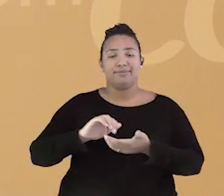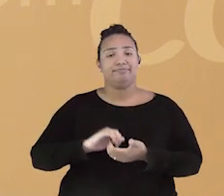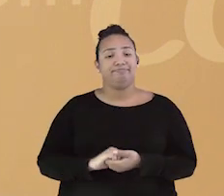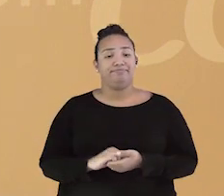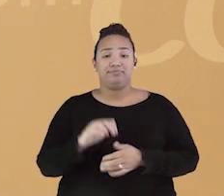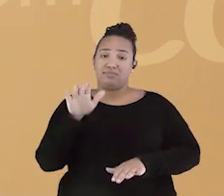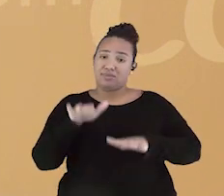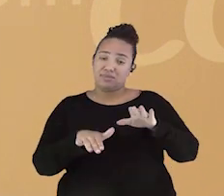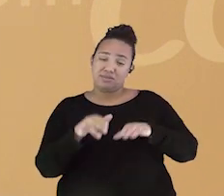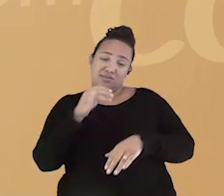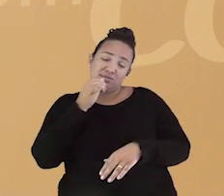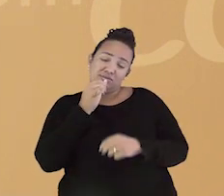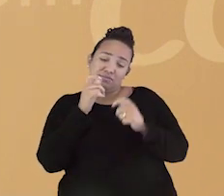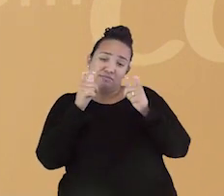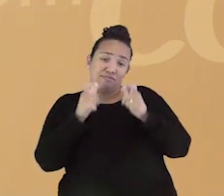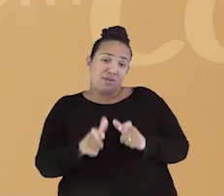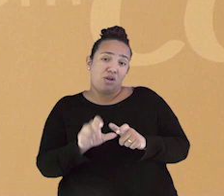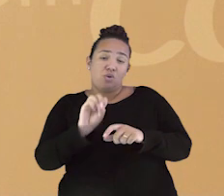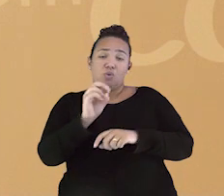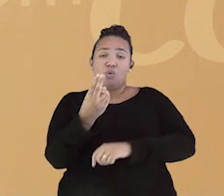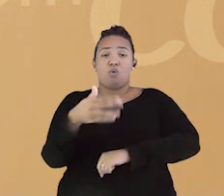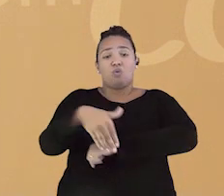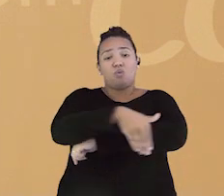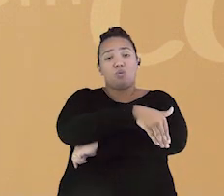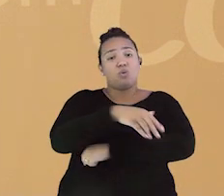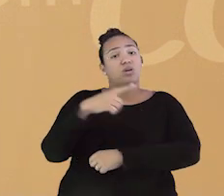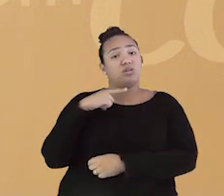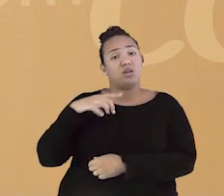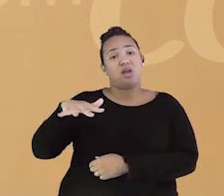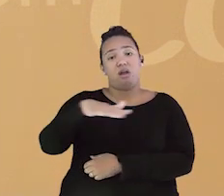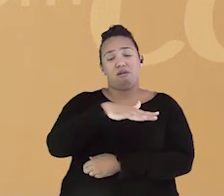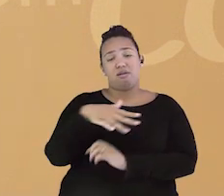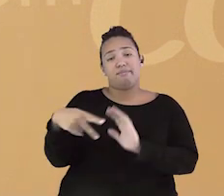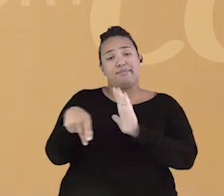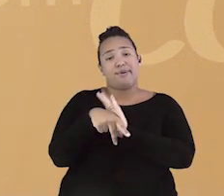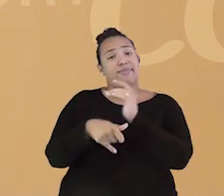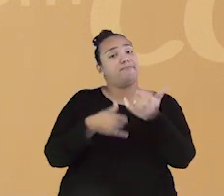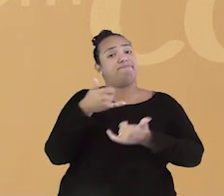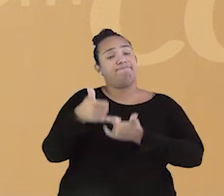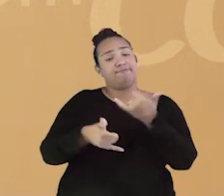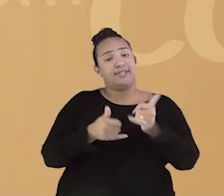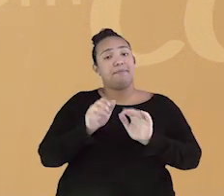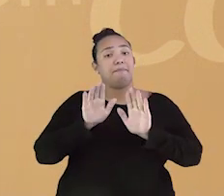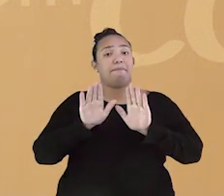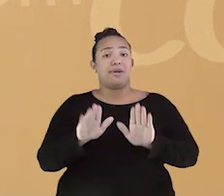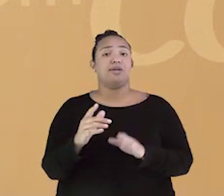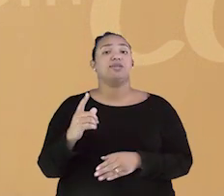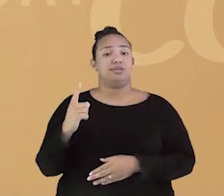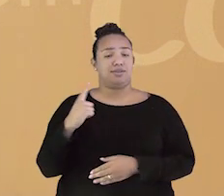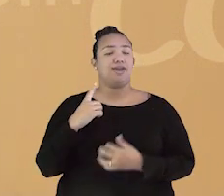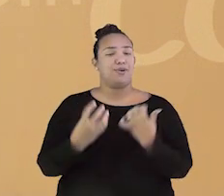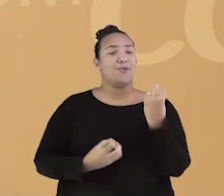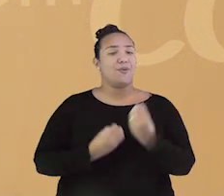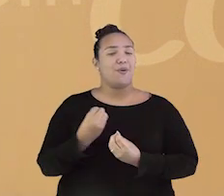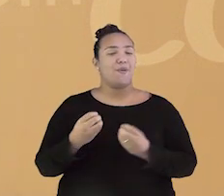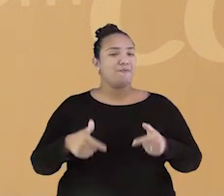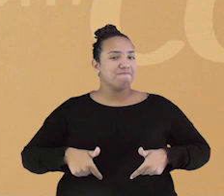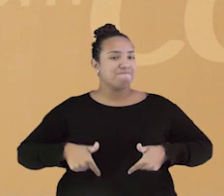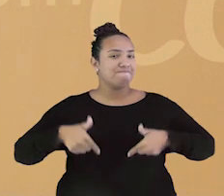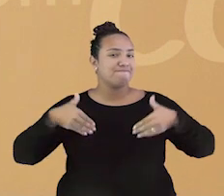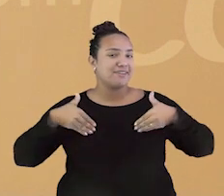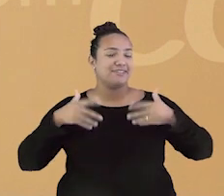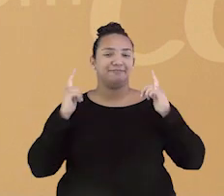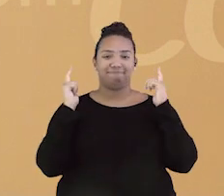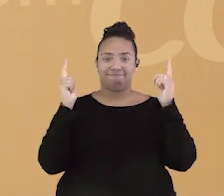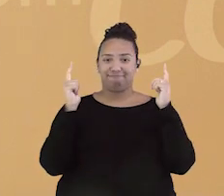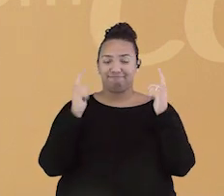ou a rua da criança tem um espaço adequado para as brincadeiras, mas sempre existe um jeito de se divertir. Hoje